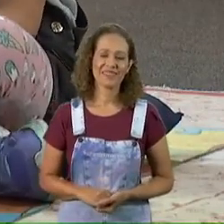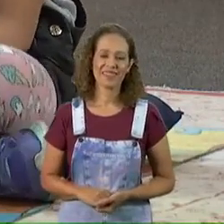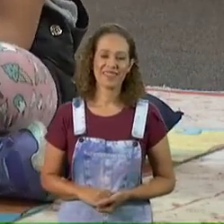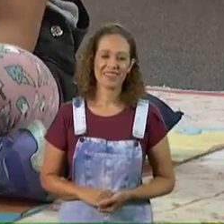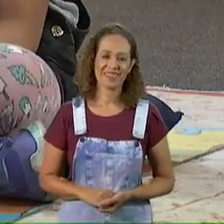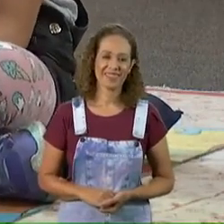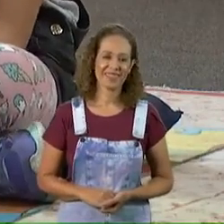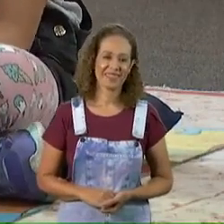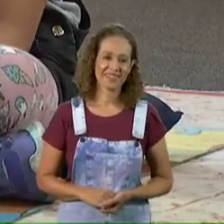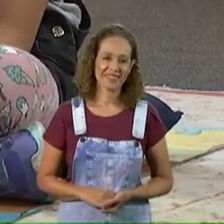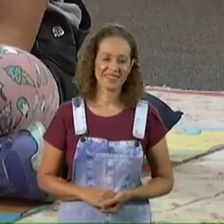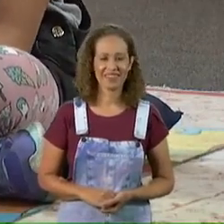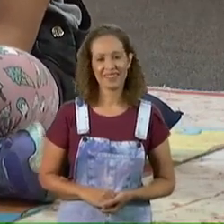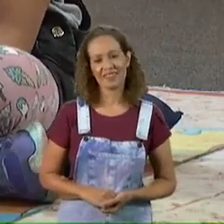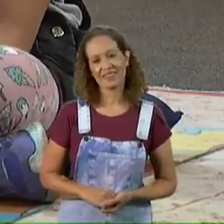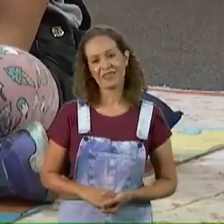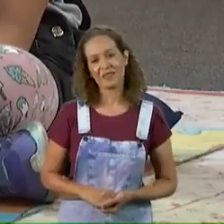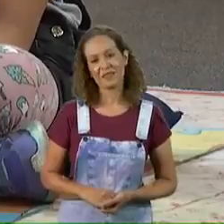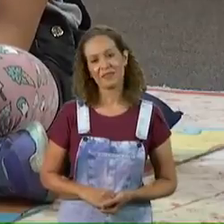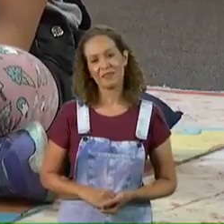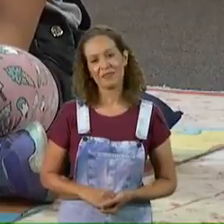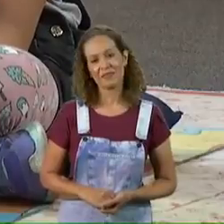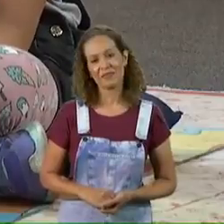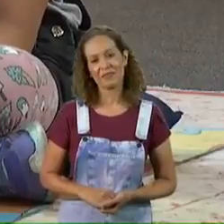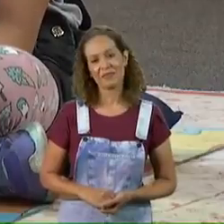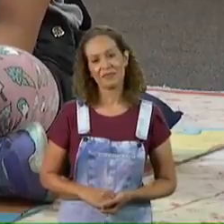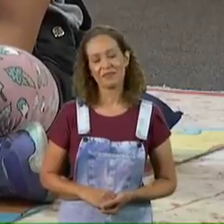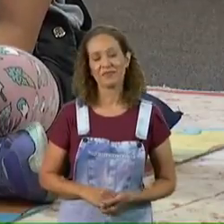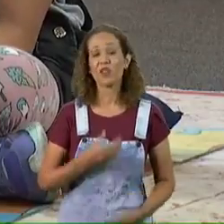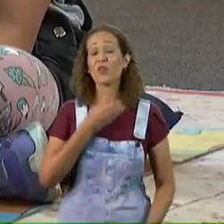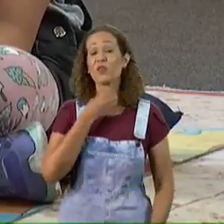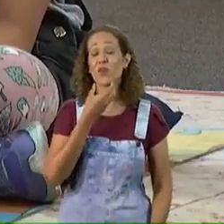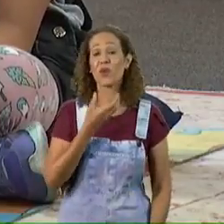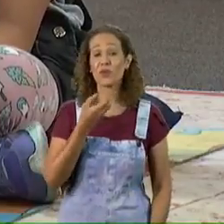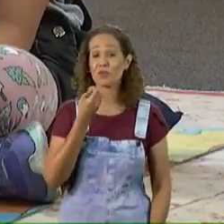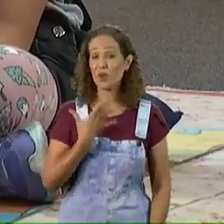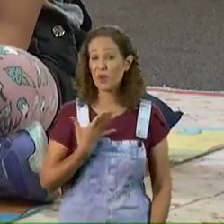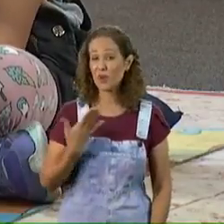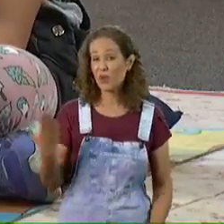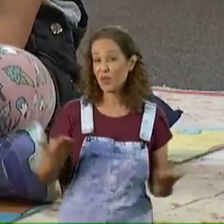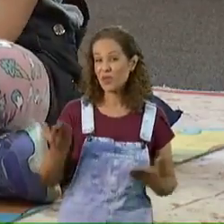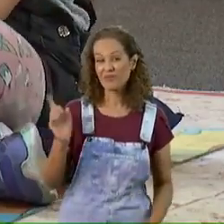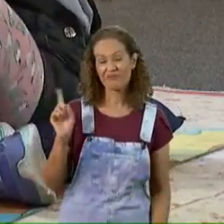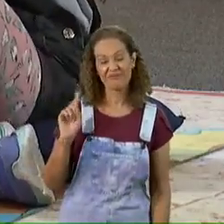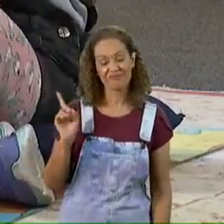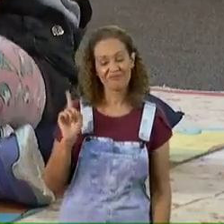Vai lá, Valentina. Olha, eu não tô com as melhores vozes hoje. Tá ótima.